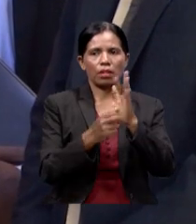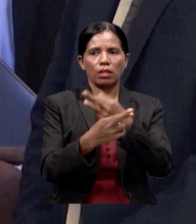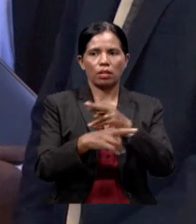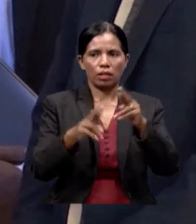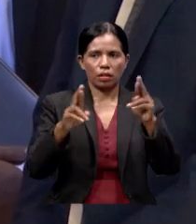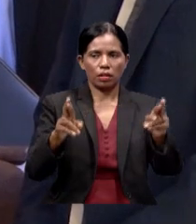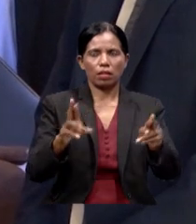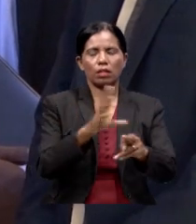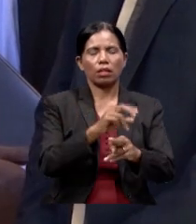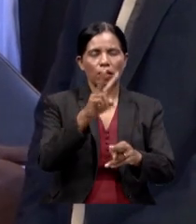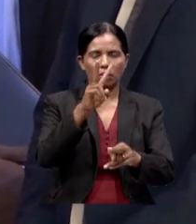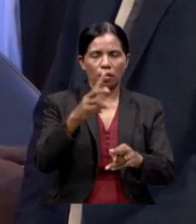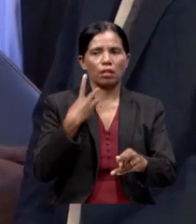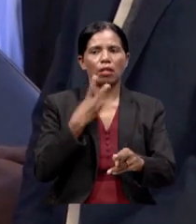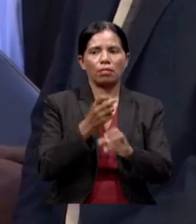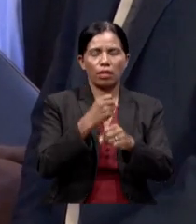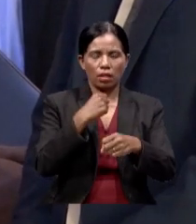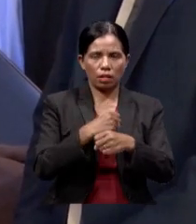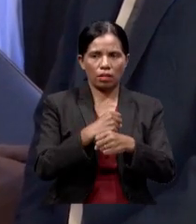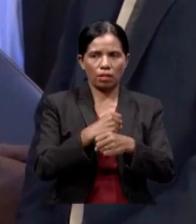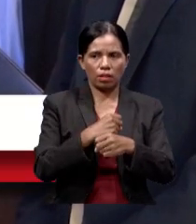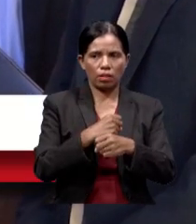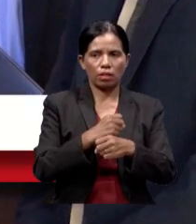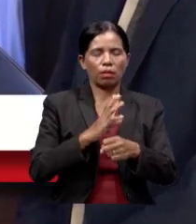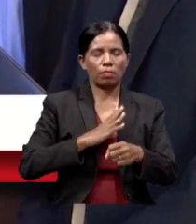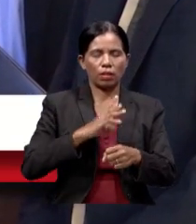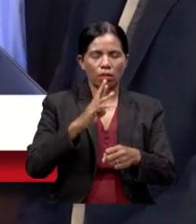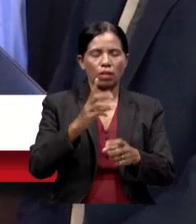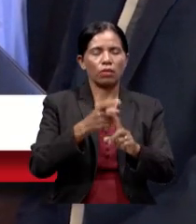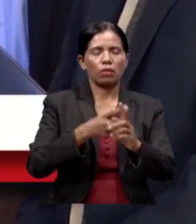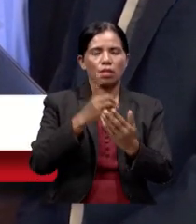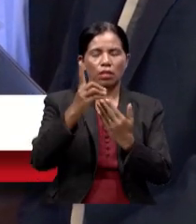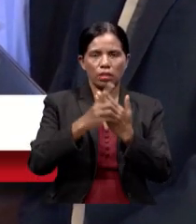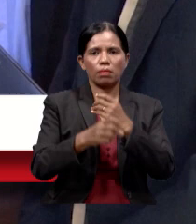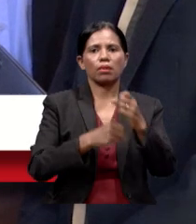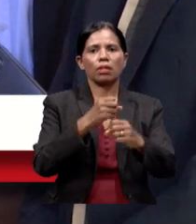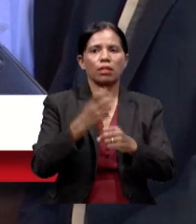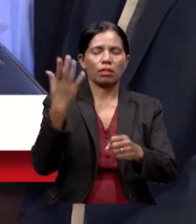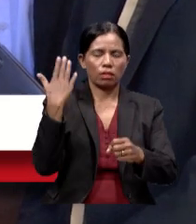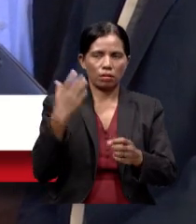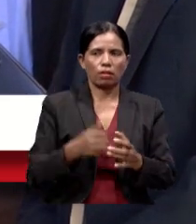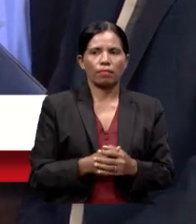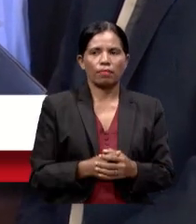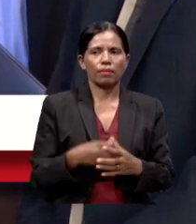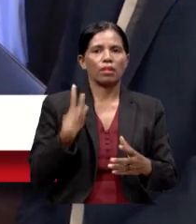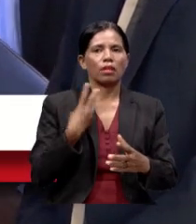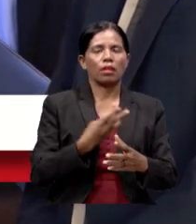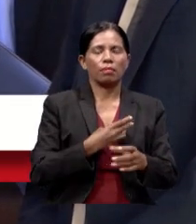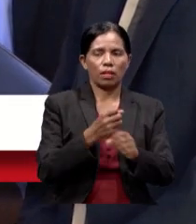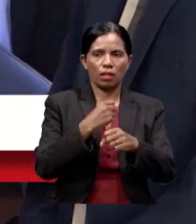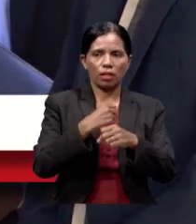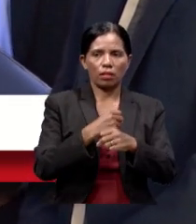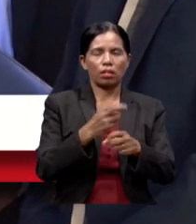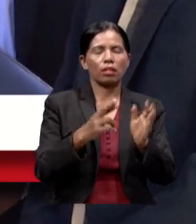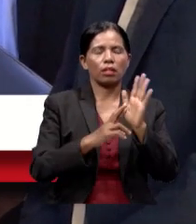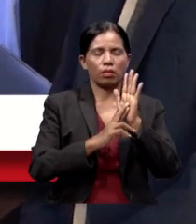resolução plenária da RUAC, nebema caminha lá e a Baucau e fula em dezembro Tinancotuk. E nebema a me produz